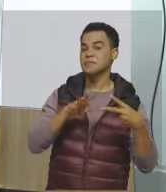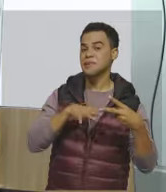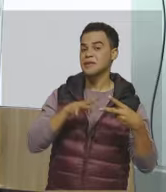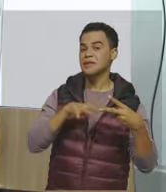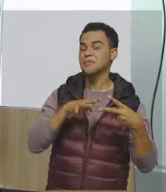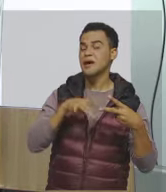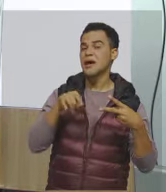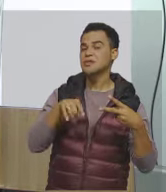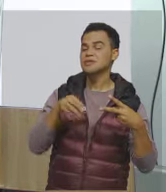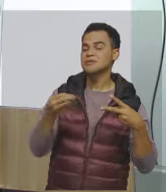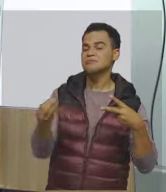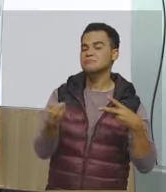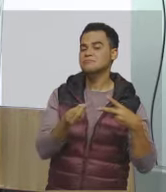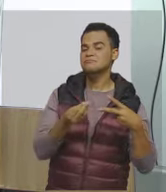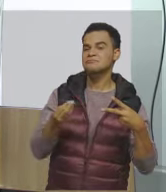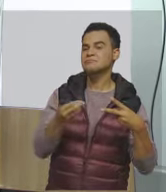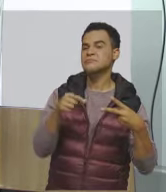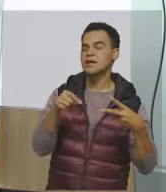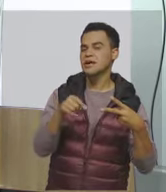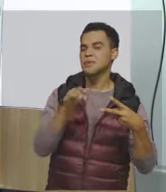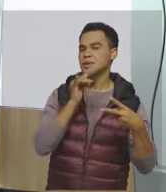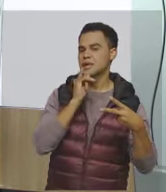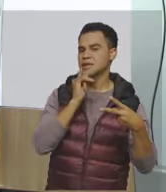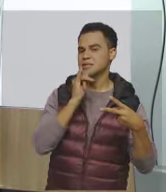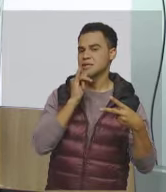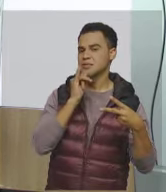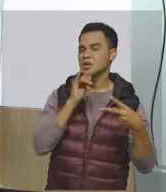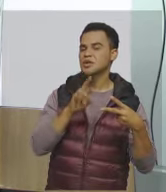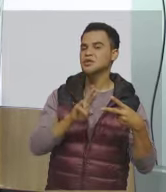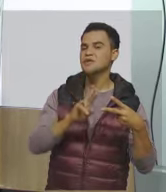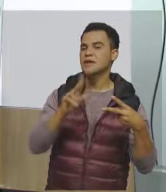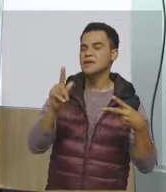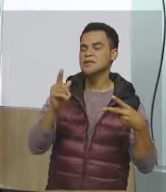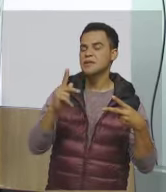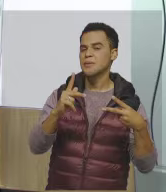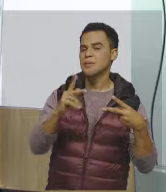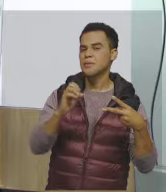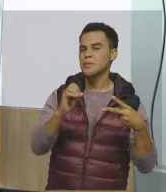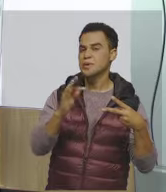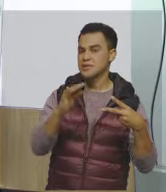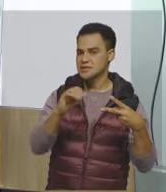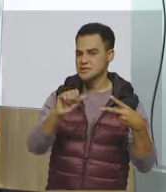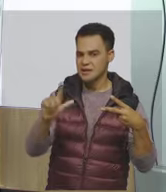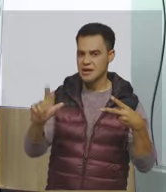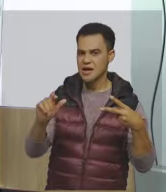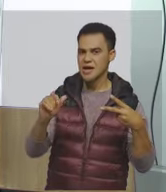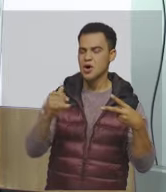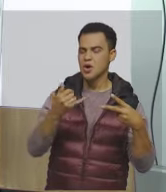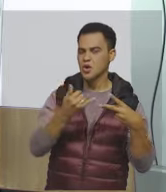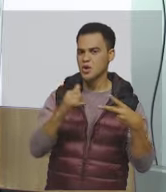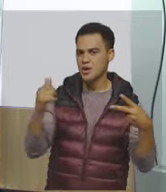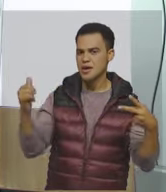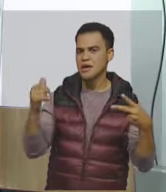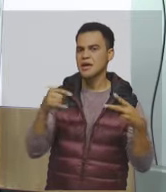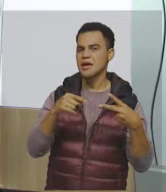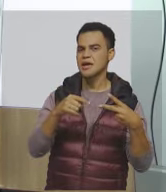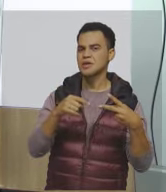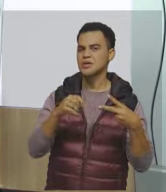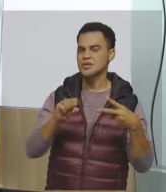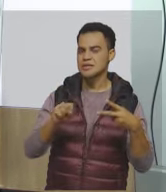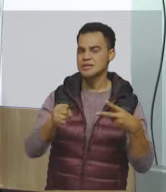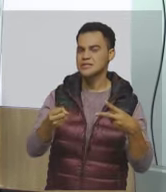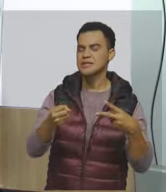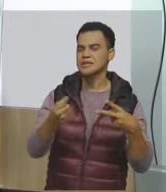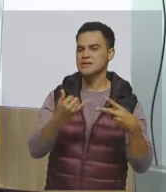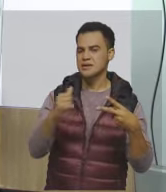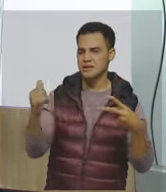mais importantes na eletrodinâmica, como diferença de potencial, corrente elétrica e resistência elétrica. Estou falando aqui da primeira